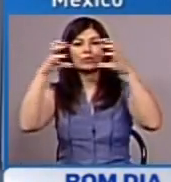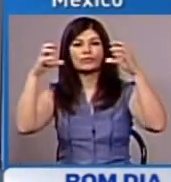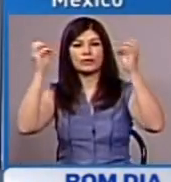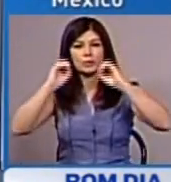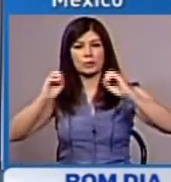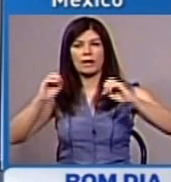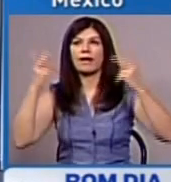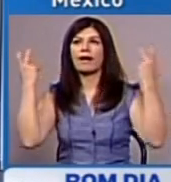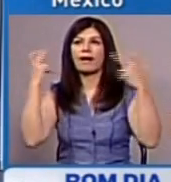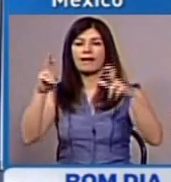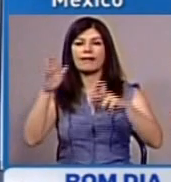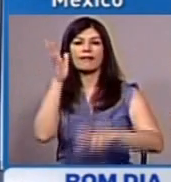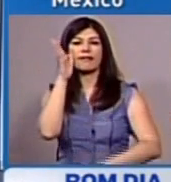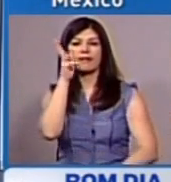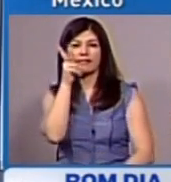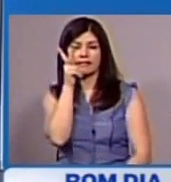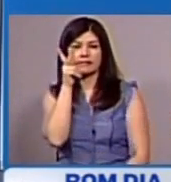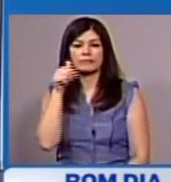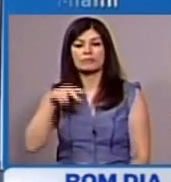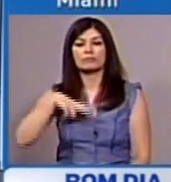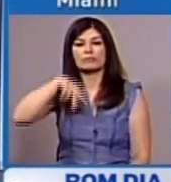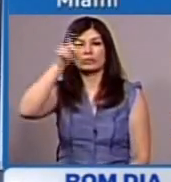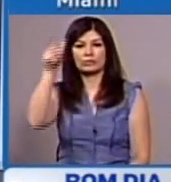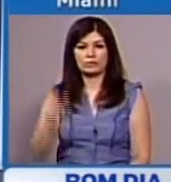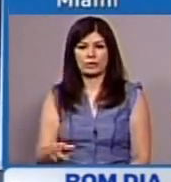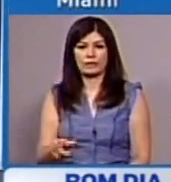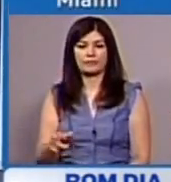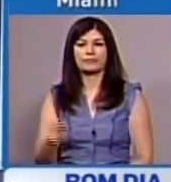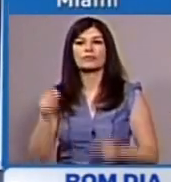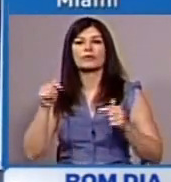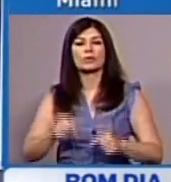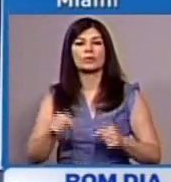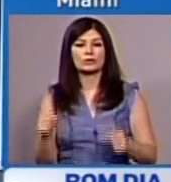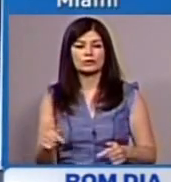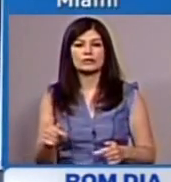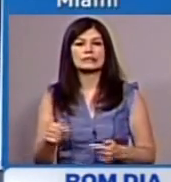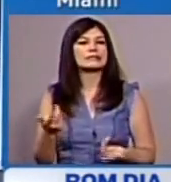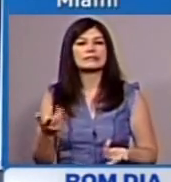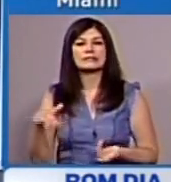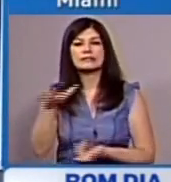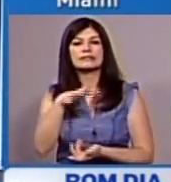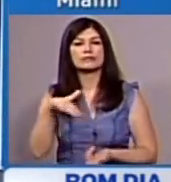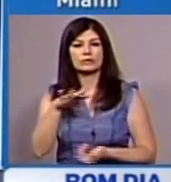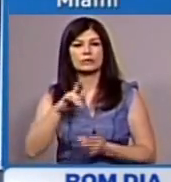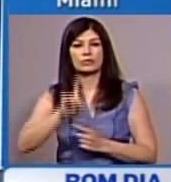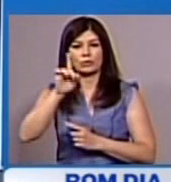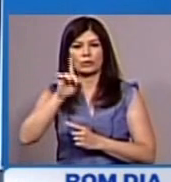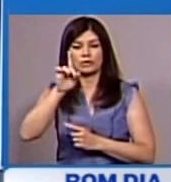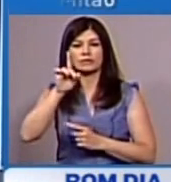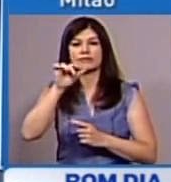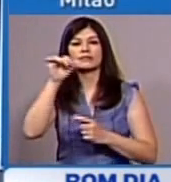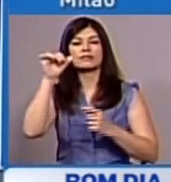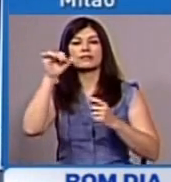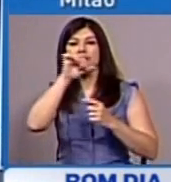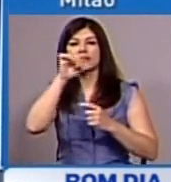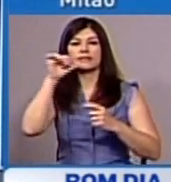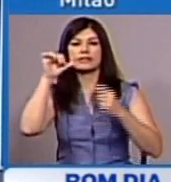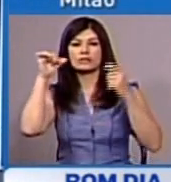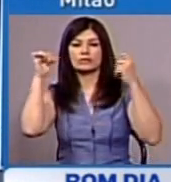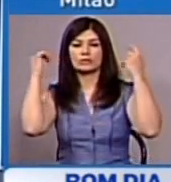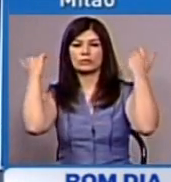ar quente no território. Hoje, em Portugal, temos uma situação no norte de céu limpo,